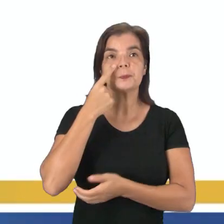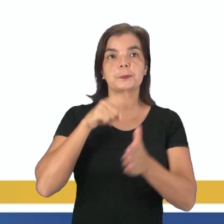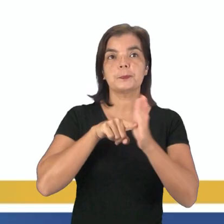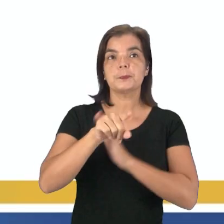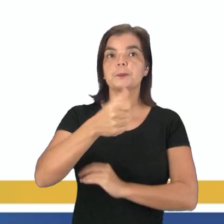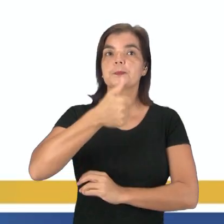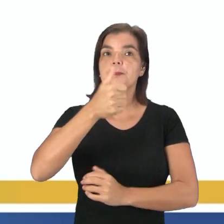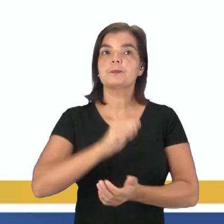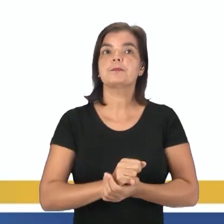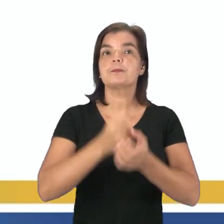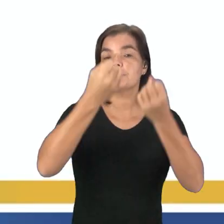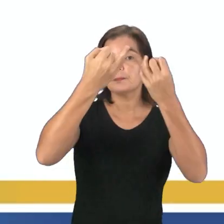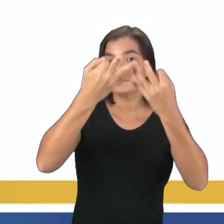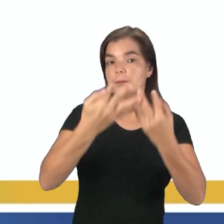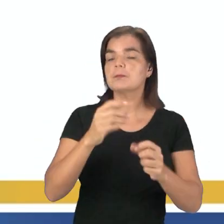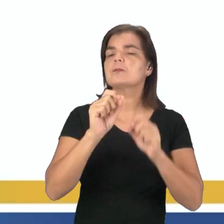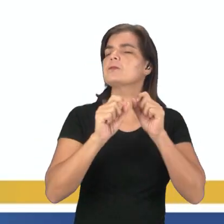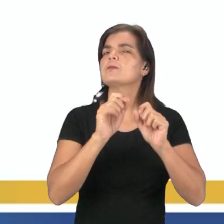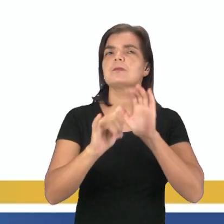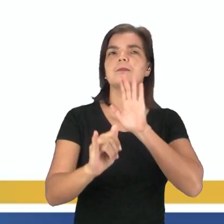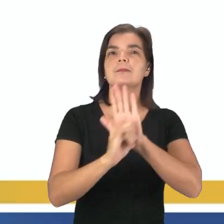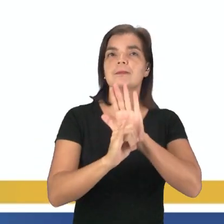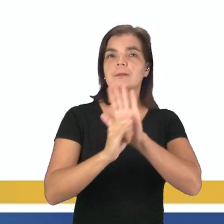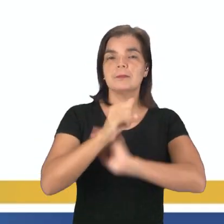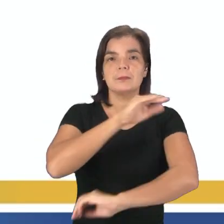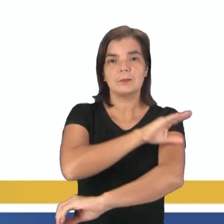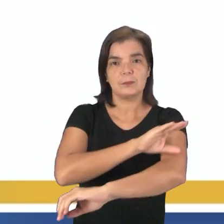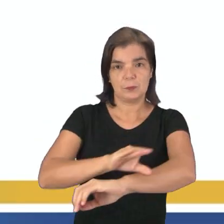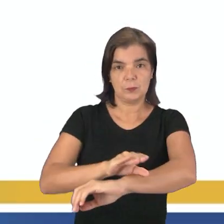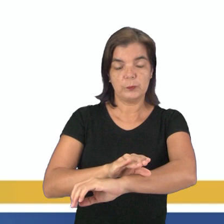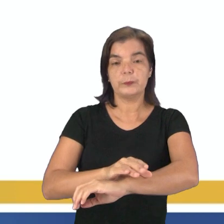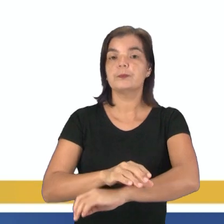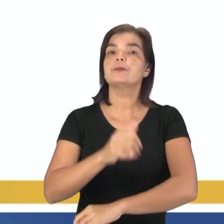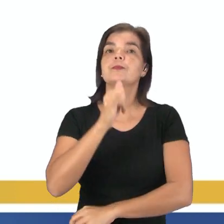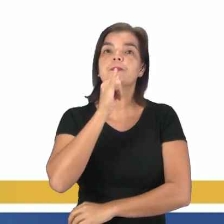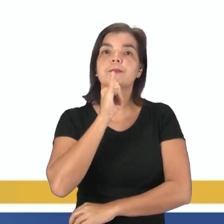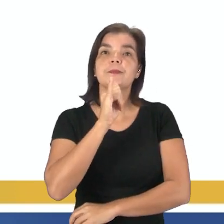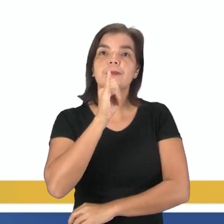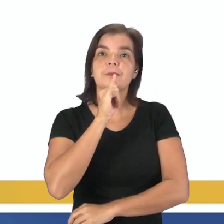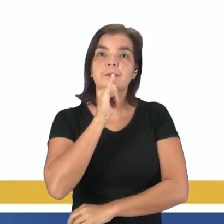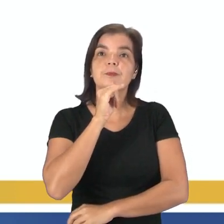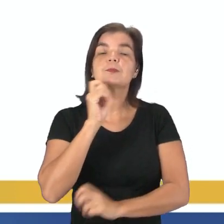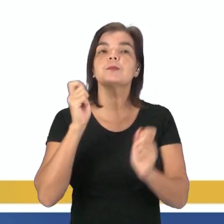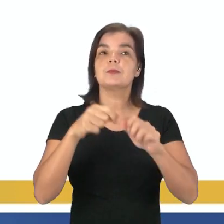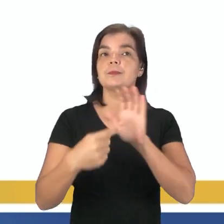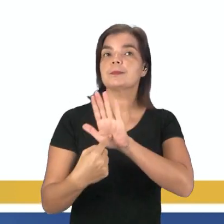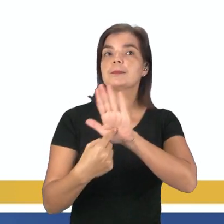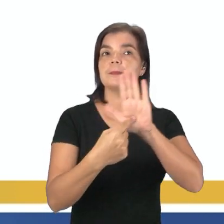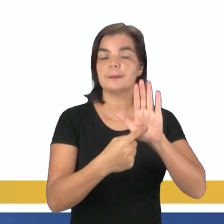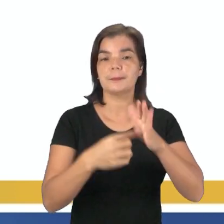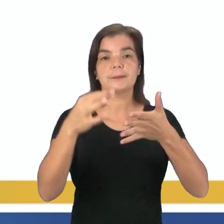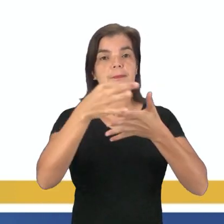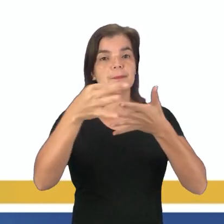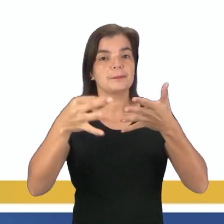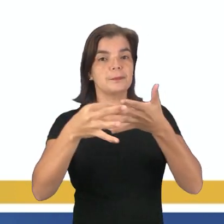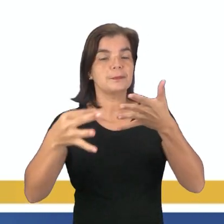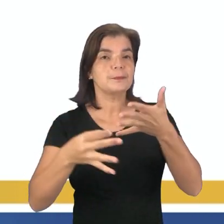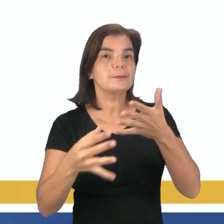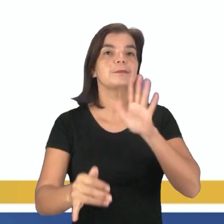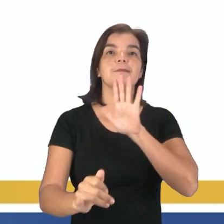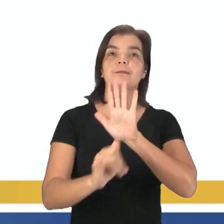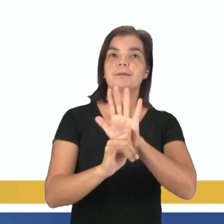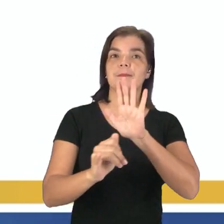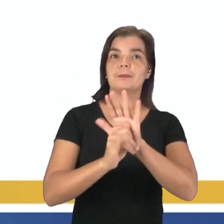Observem aí. Primeiro, defina o que é a identidade cultural e cite exemplos de como podemos